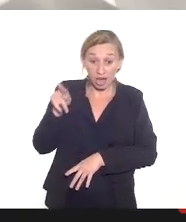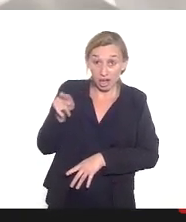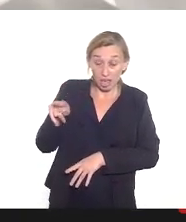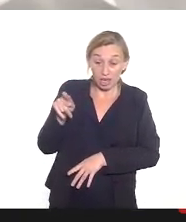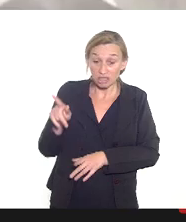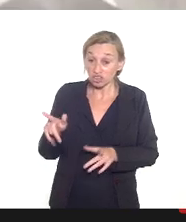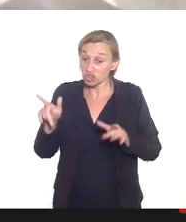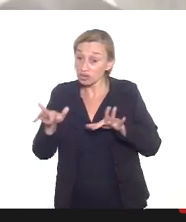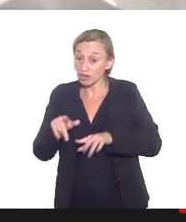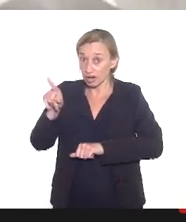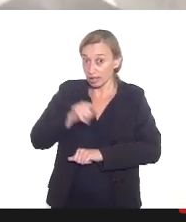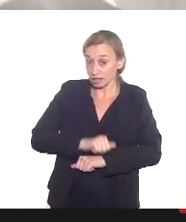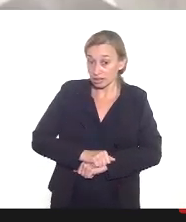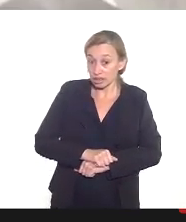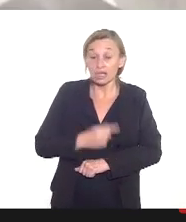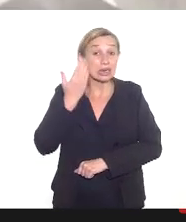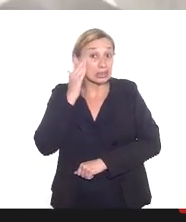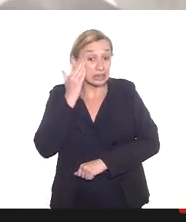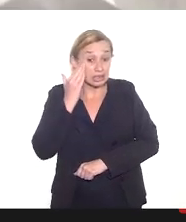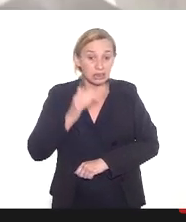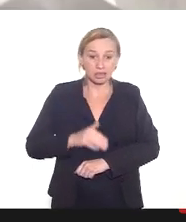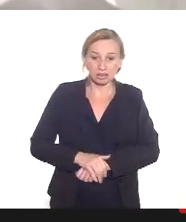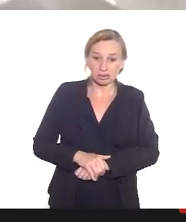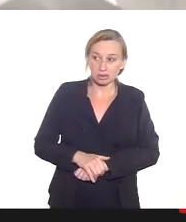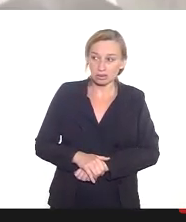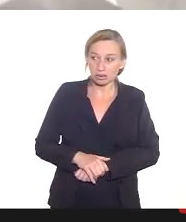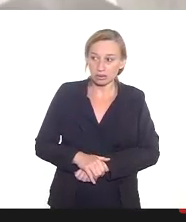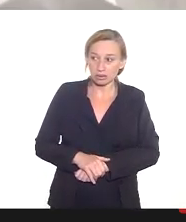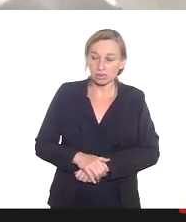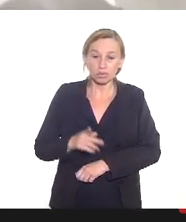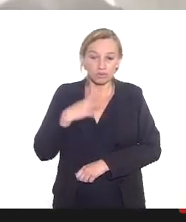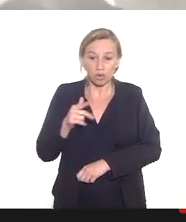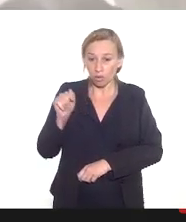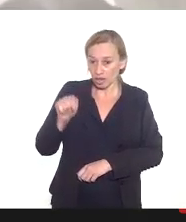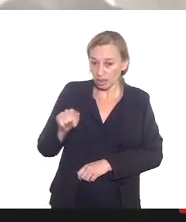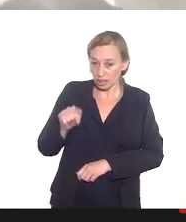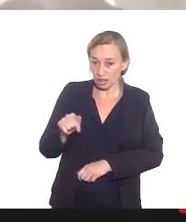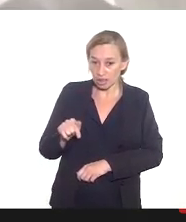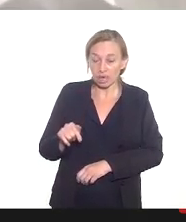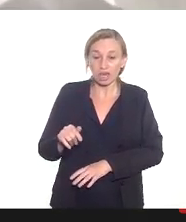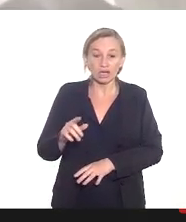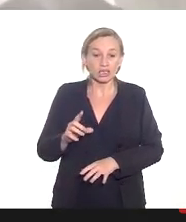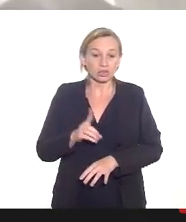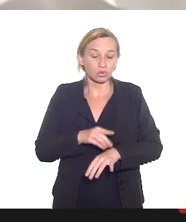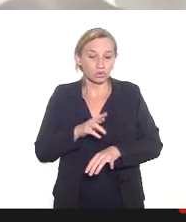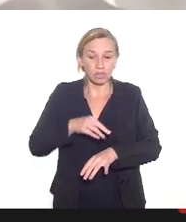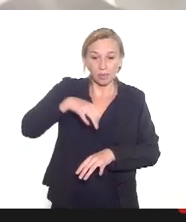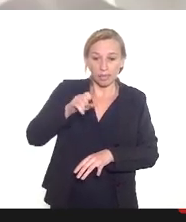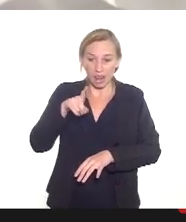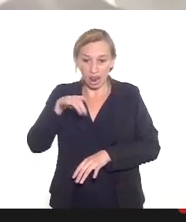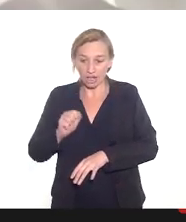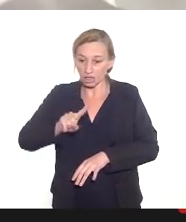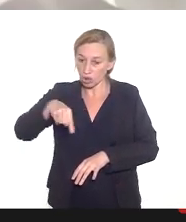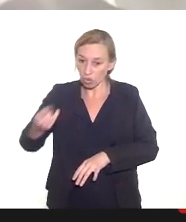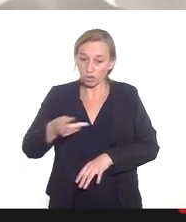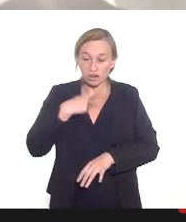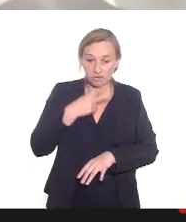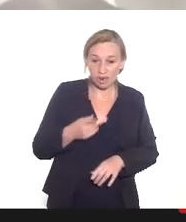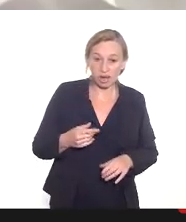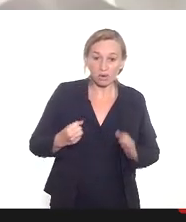de modo diferenciado entendendo na com bem colocou a ti não só a doutora Melânia mas em outras